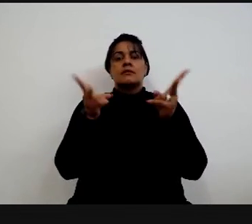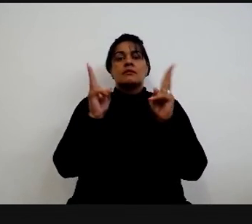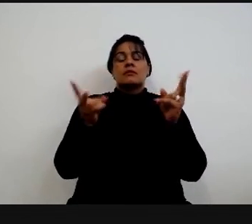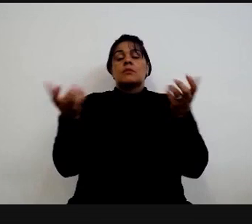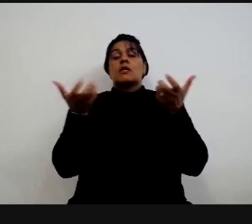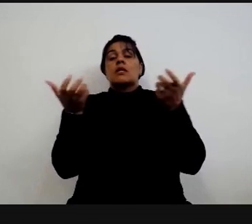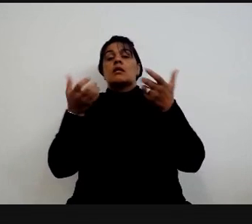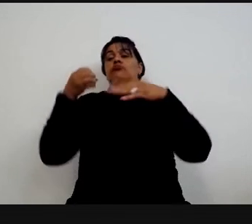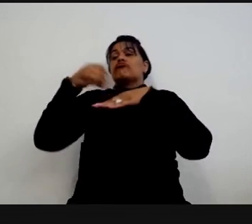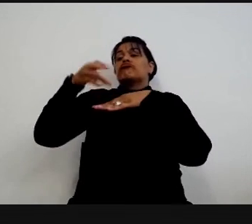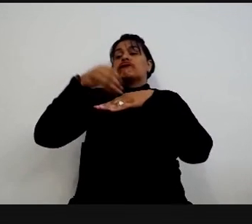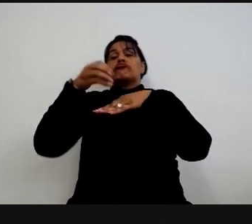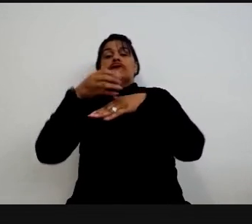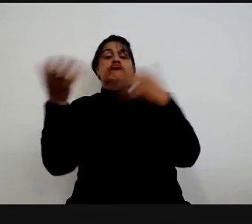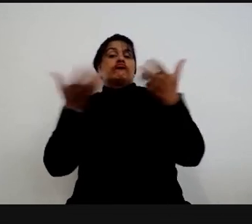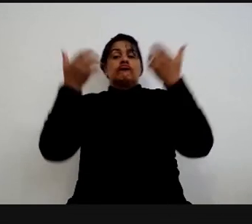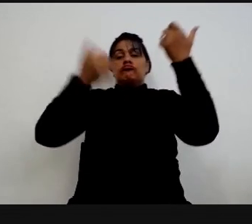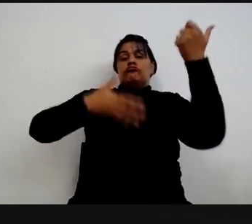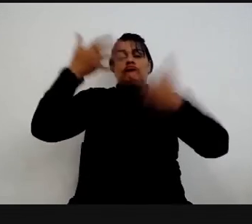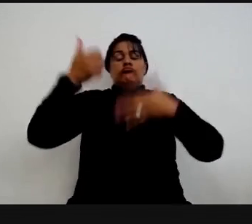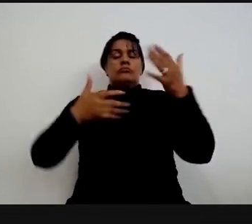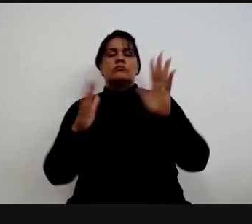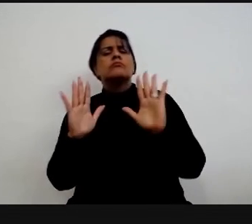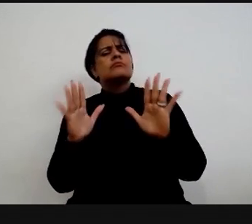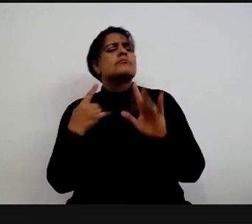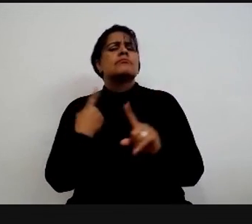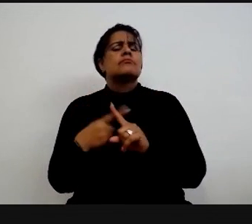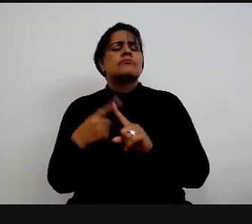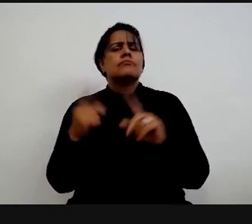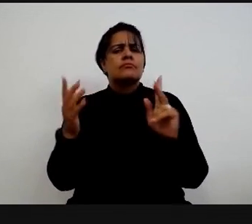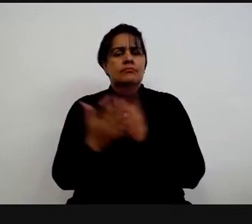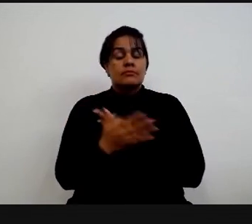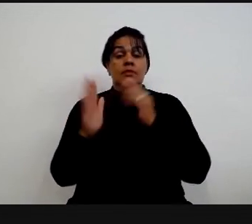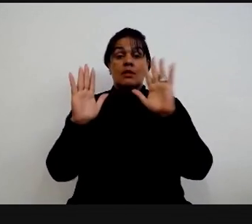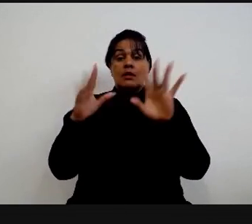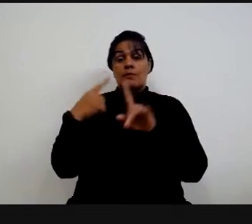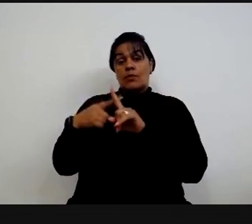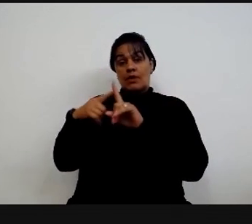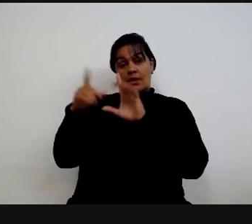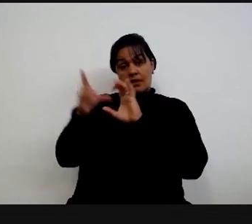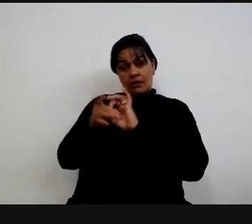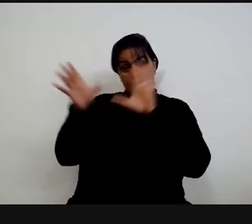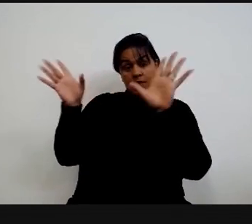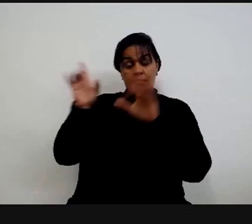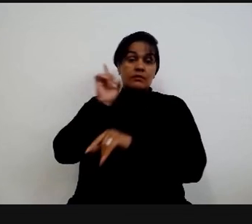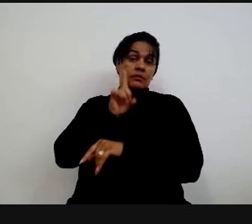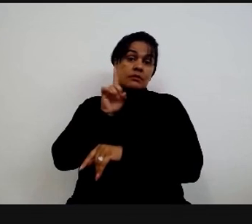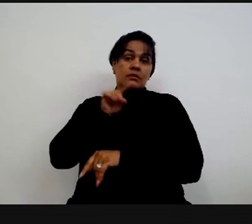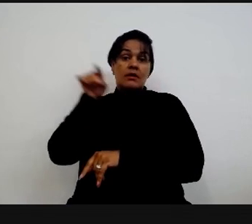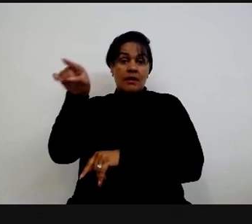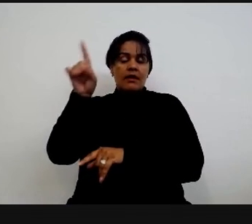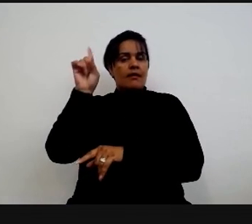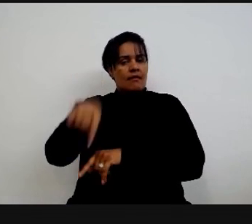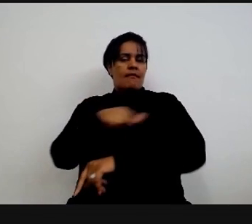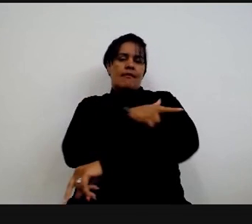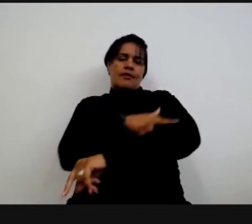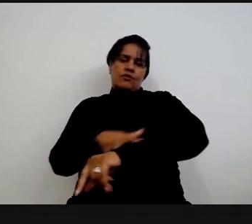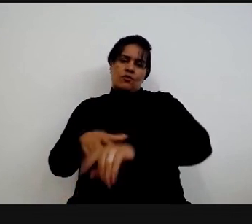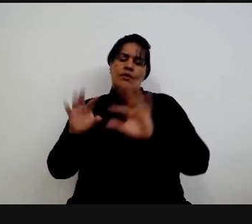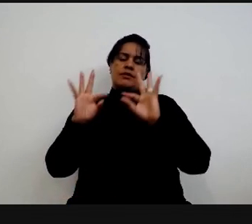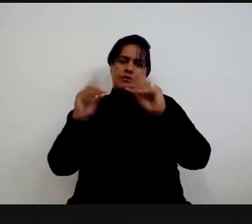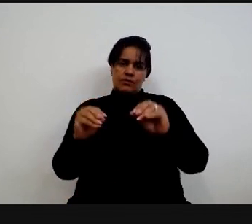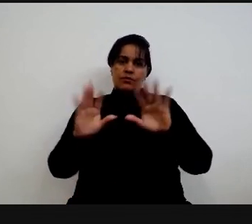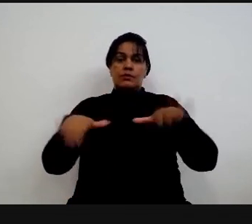se explicar. Isso é por quê? Porque a democracia americana é consolidada e as pessoas são educadas. Então,